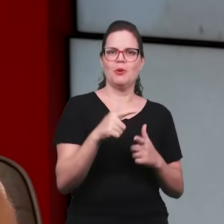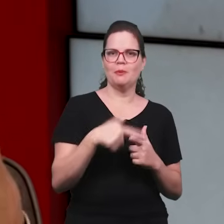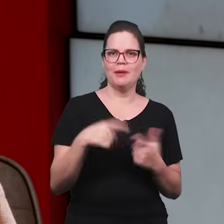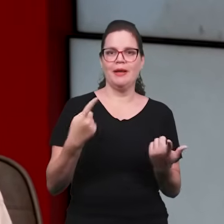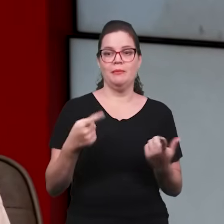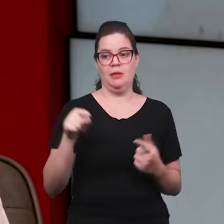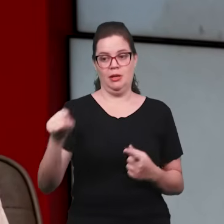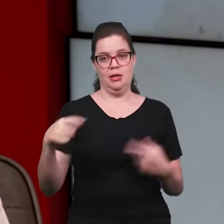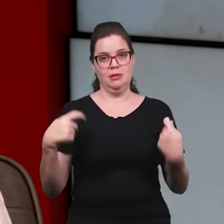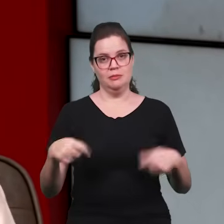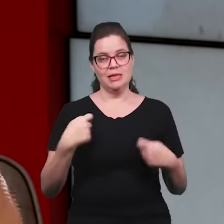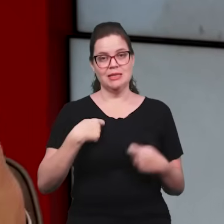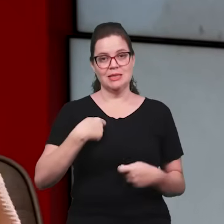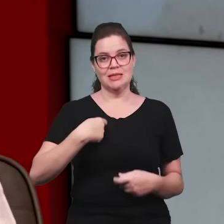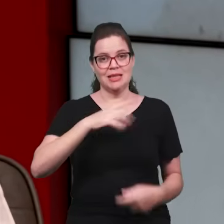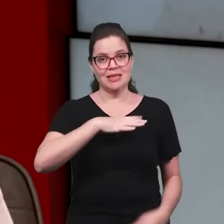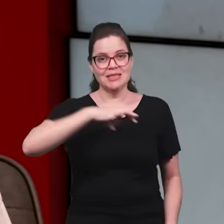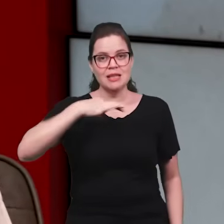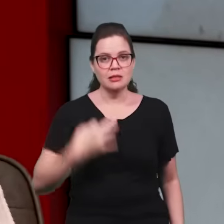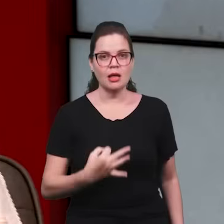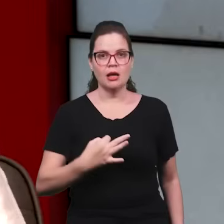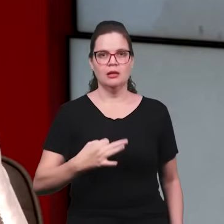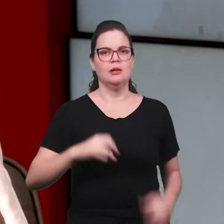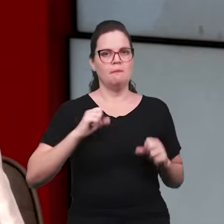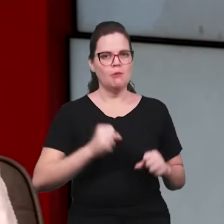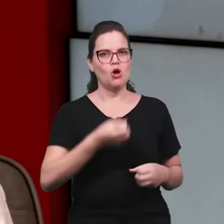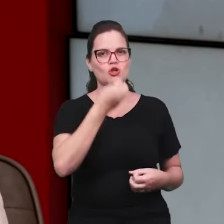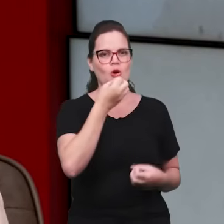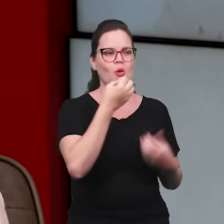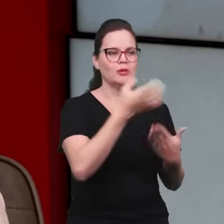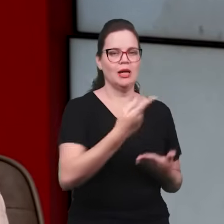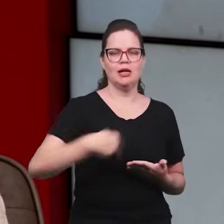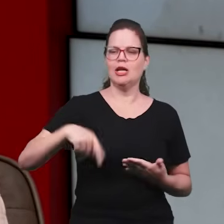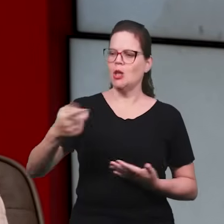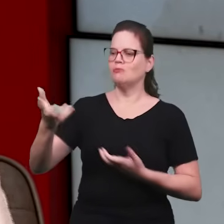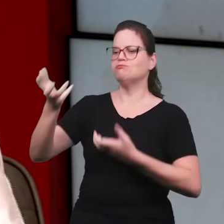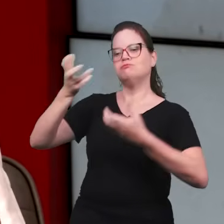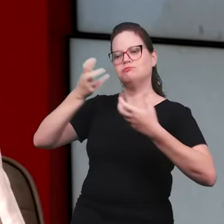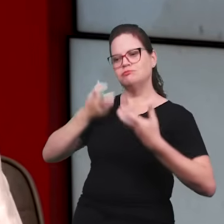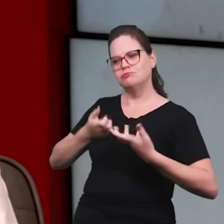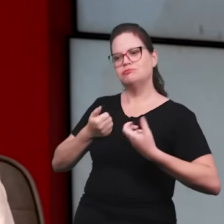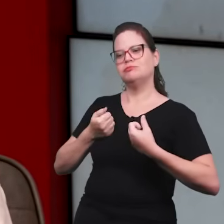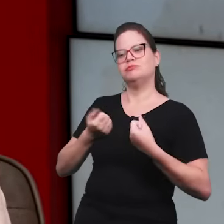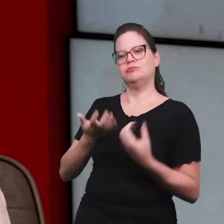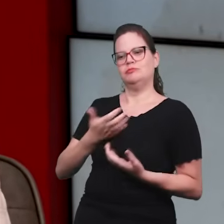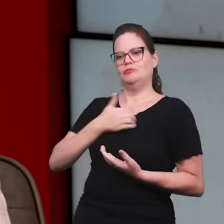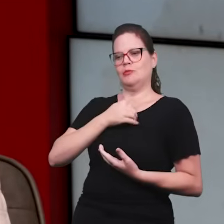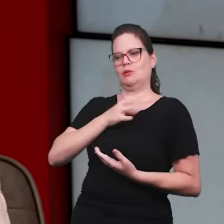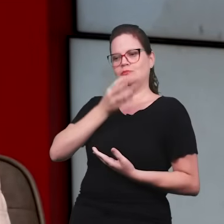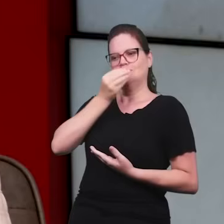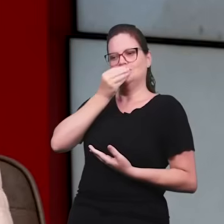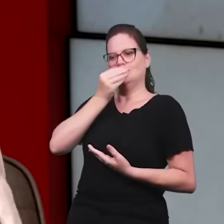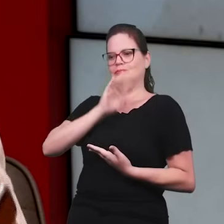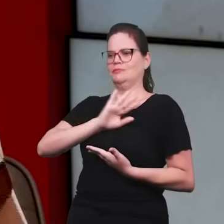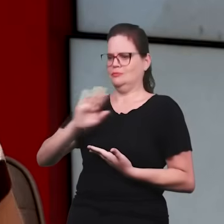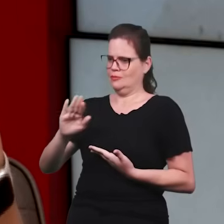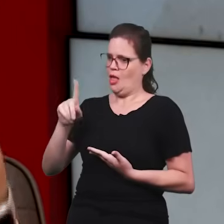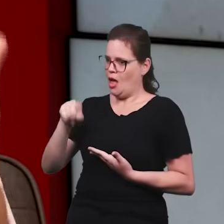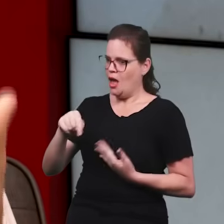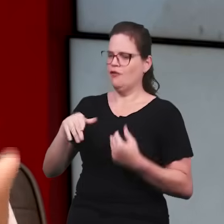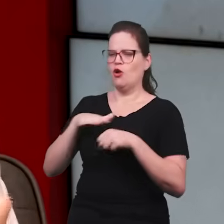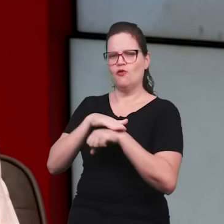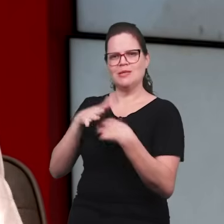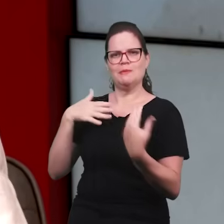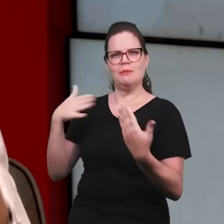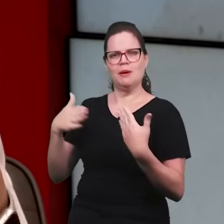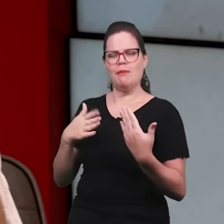tem que ter a certeza de que ele pode se abrir e nós vamos amparar aquela informação, nós vamos guardar aquela informação, nós vamos cobri-lo